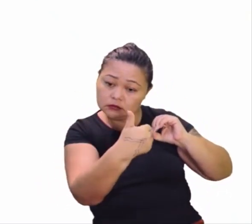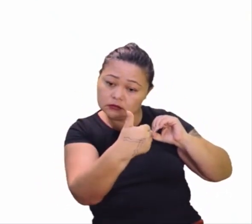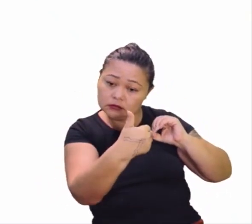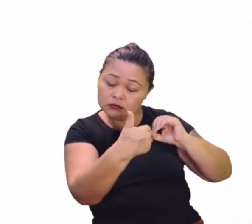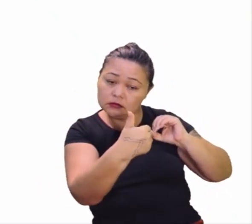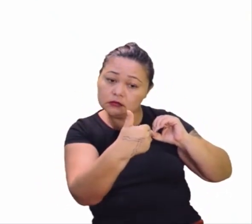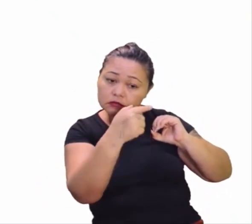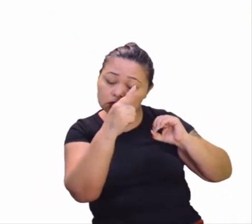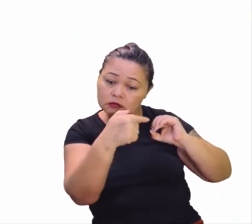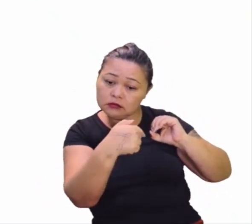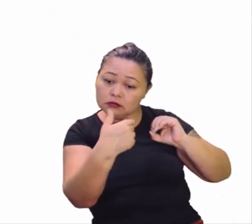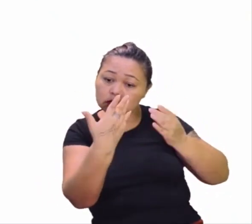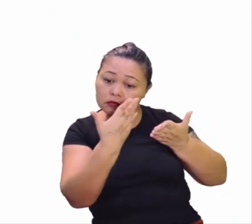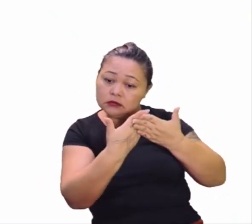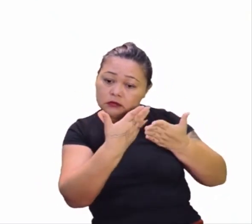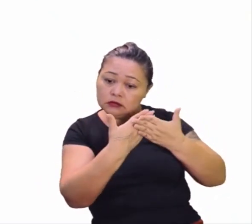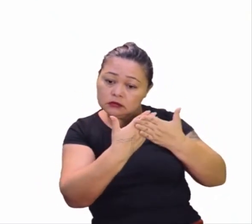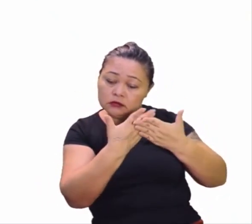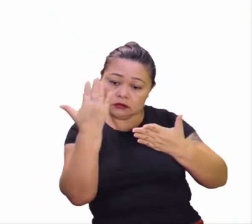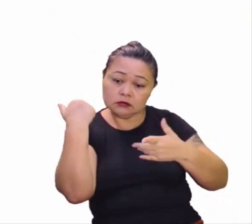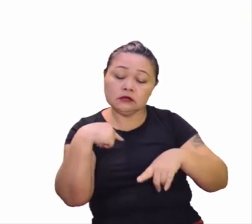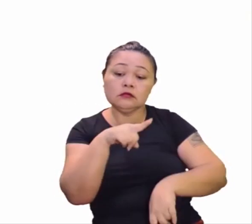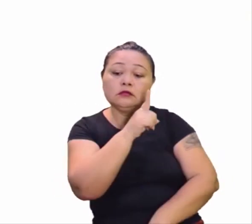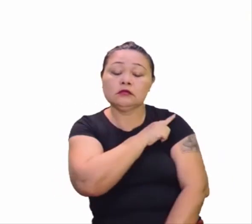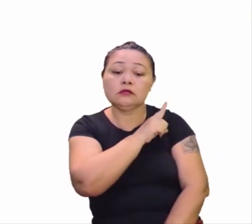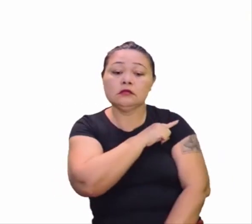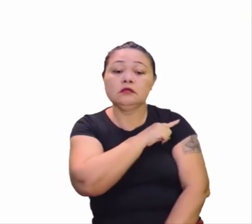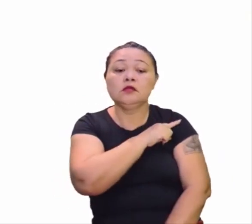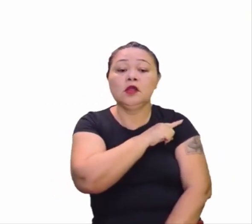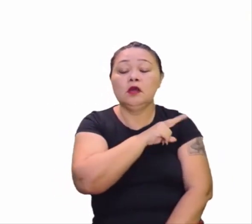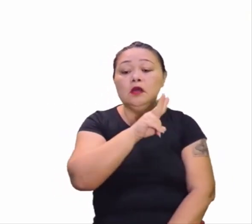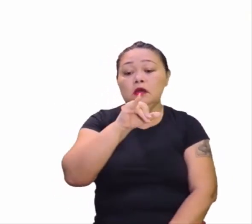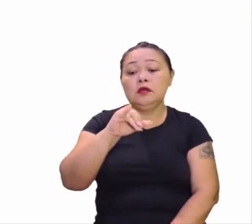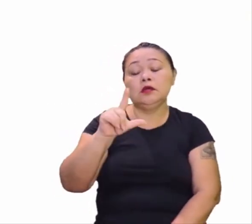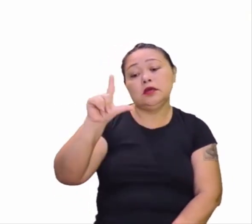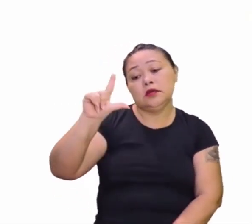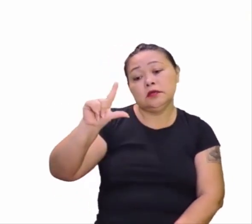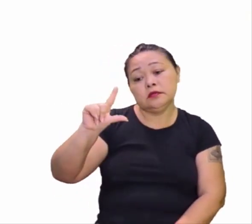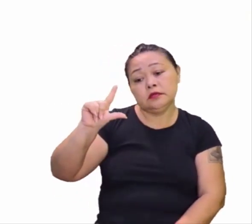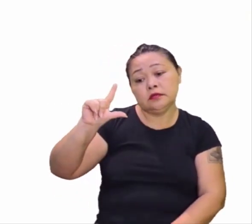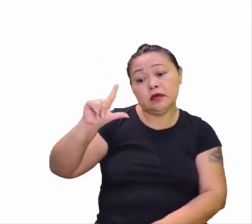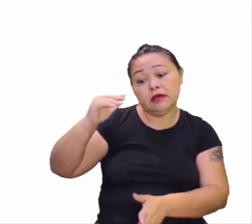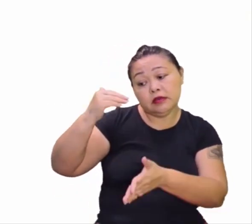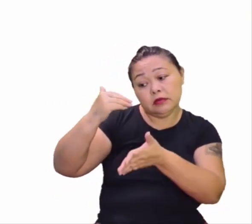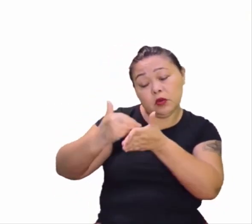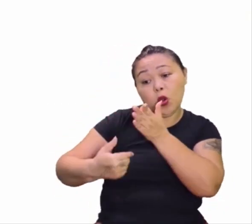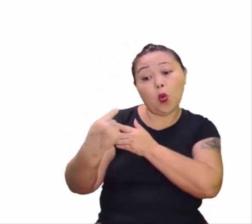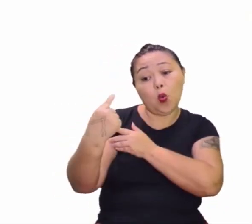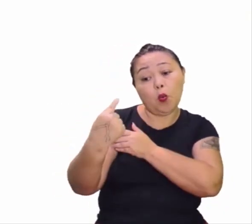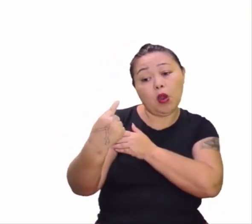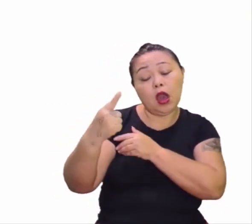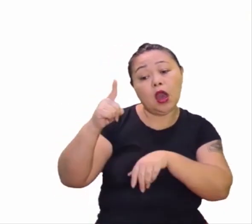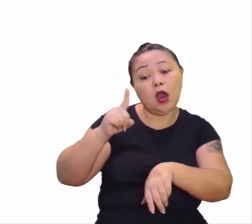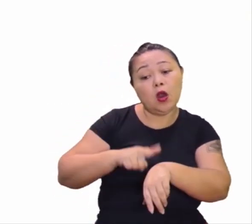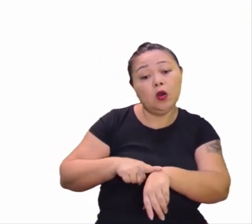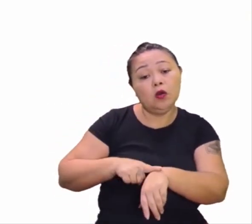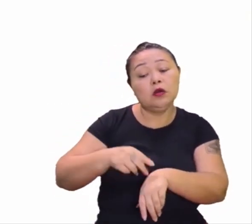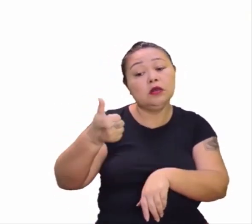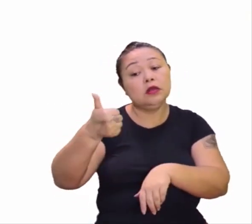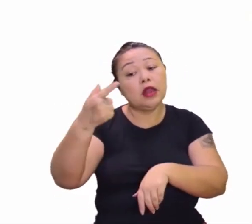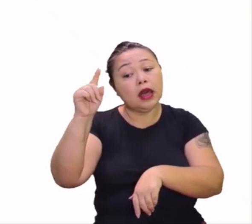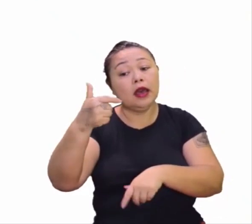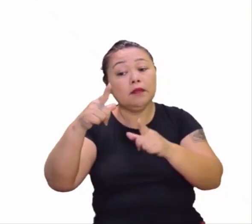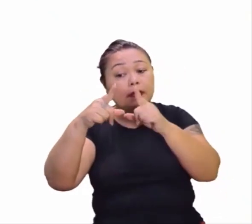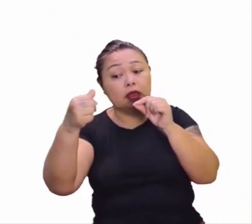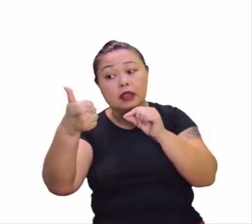sentido oeste, vocês já estudaram o fuso horário lá no primeiro ano, vai diminuir 1 hora. Então, se é 10 horas em